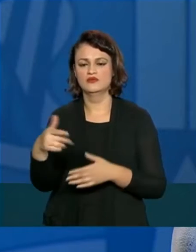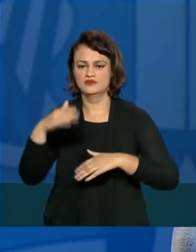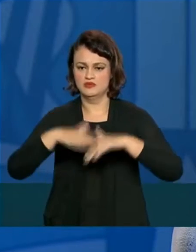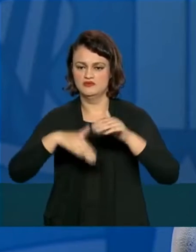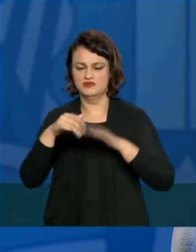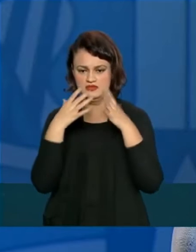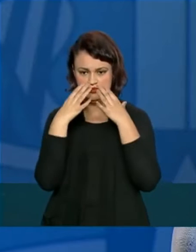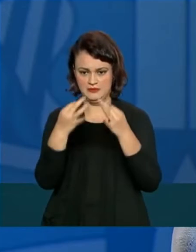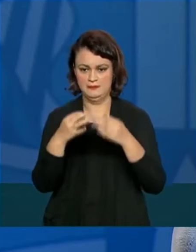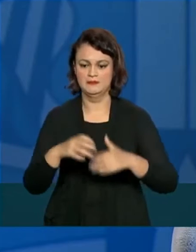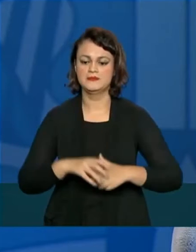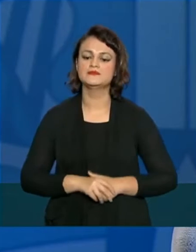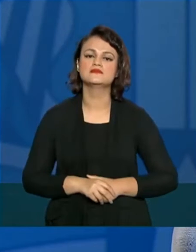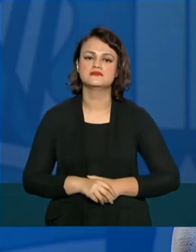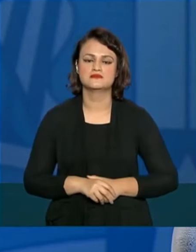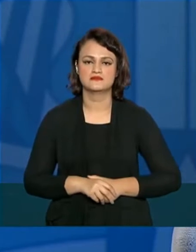primária.